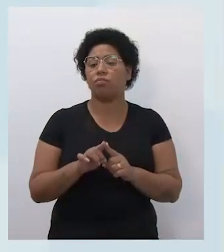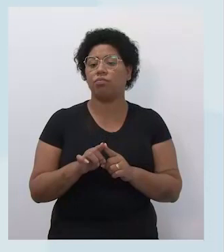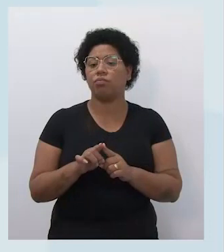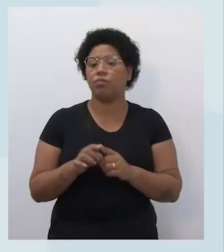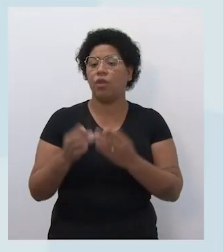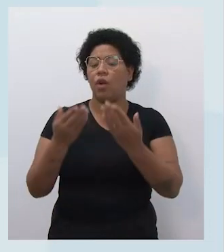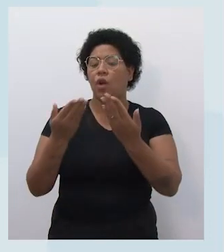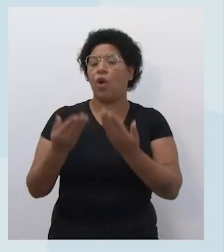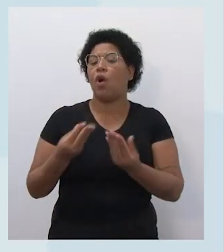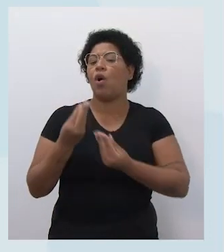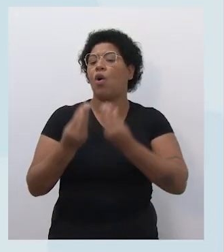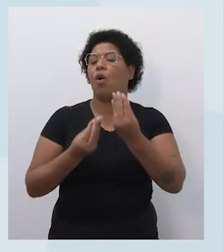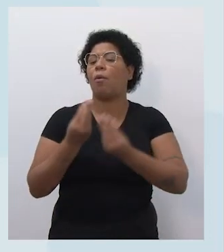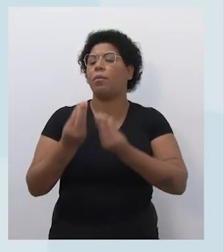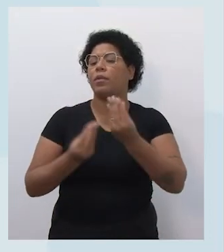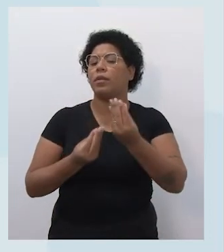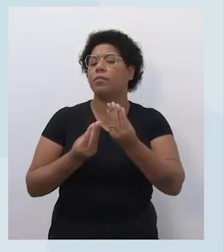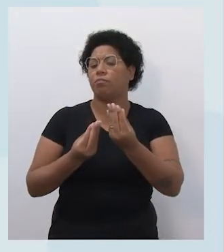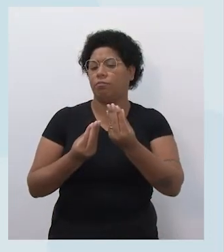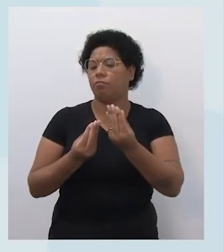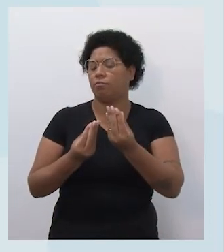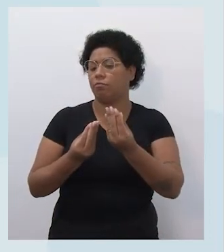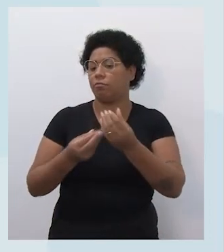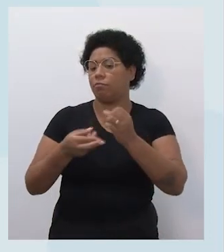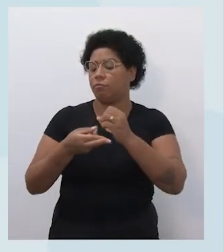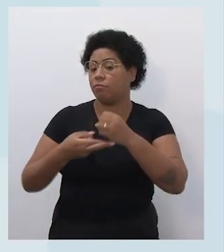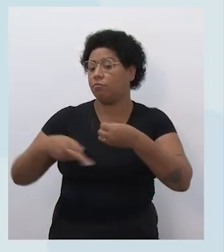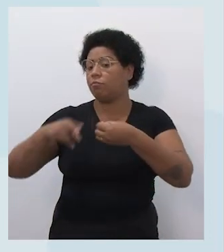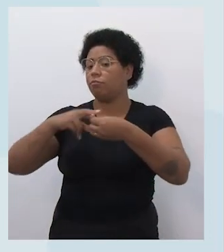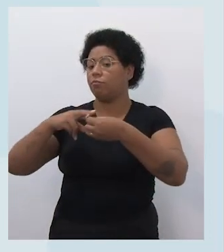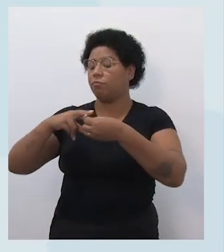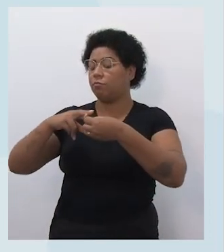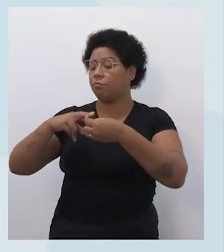favor. Então, o período em que essas